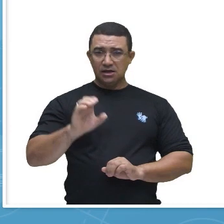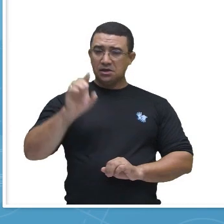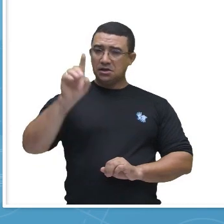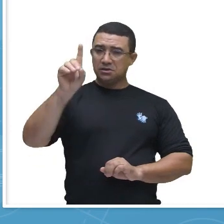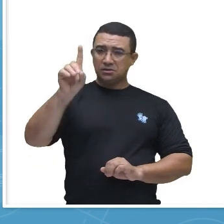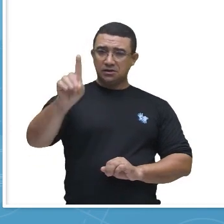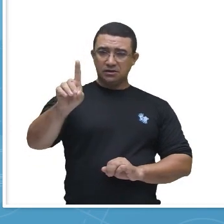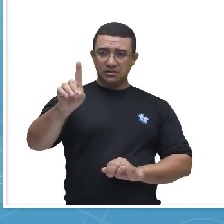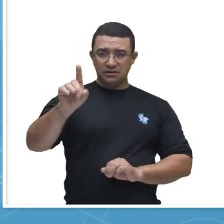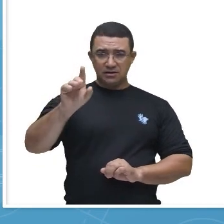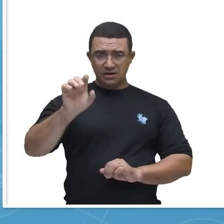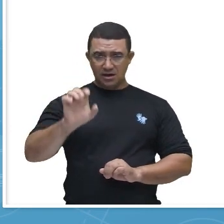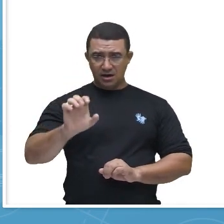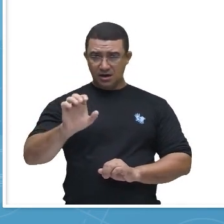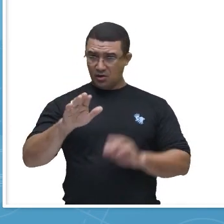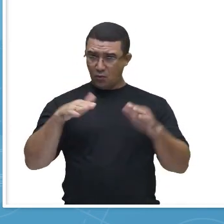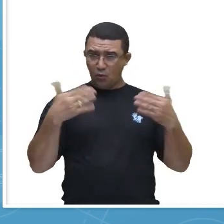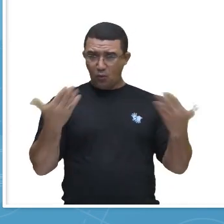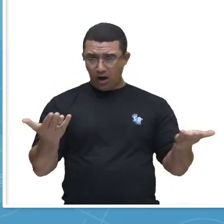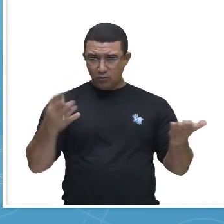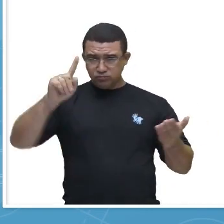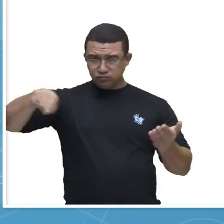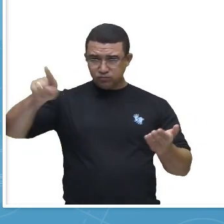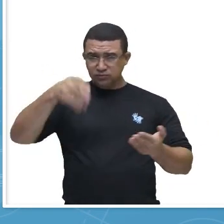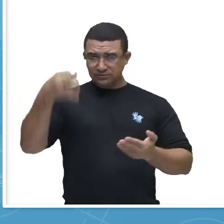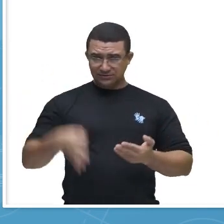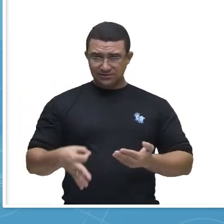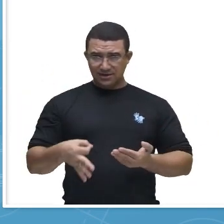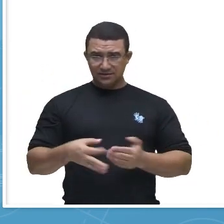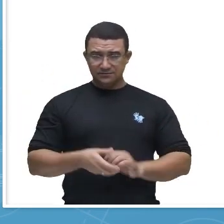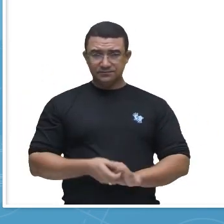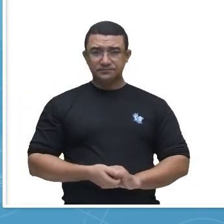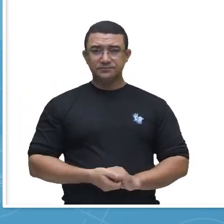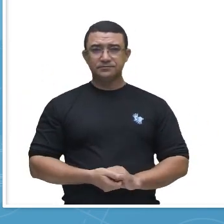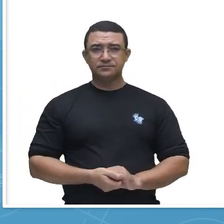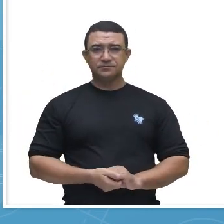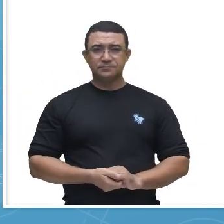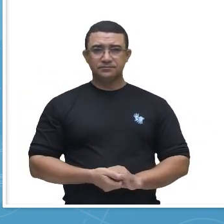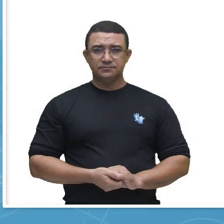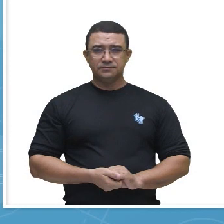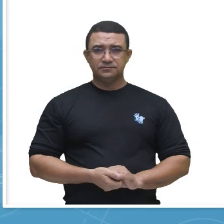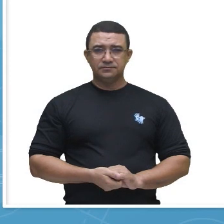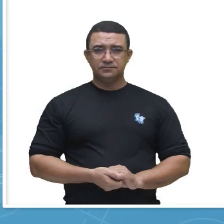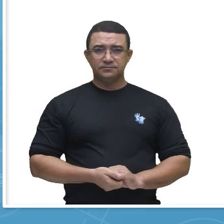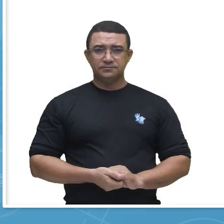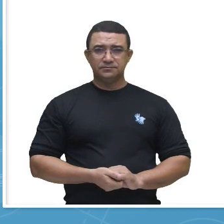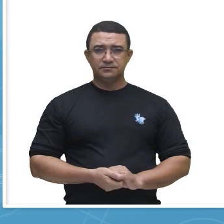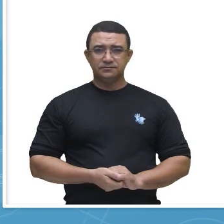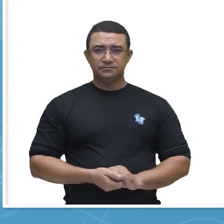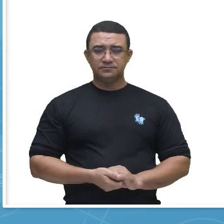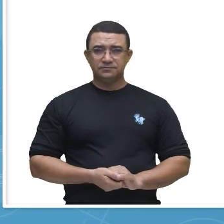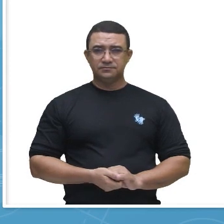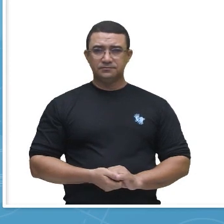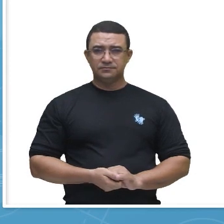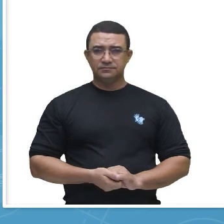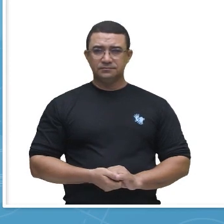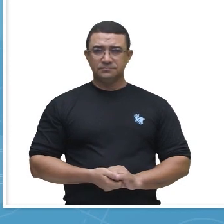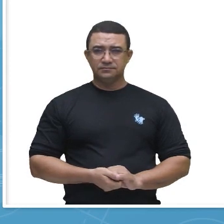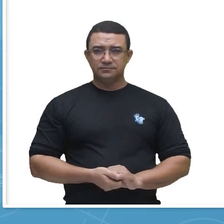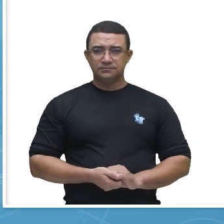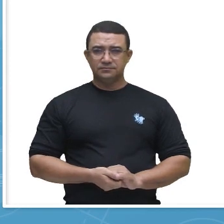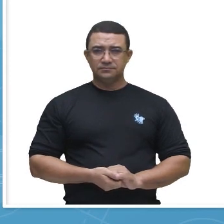letra C, subtropical, letra D, equatorial ou letra E, tropical, né?